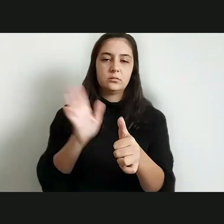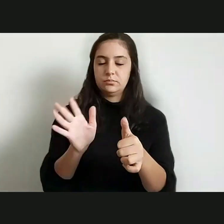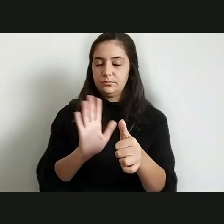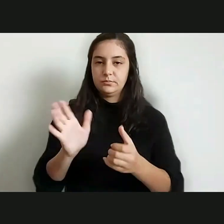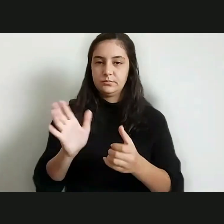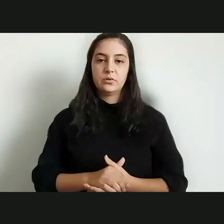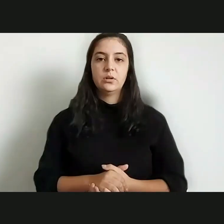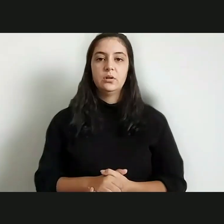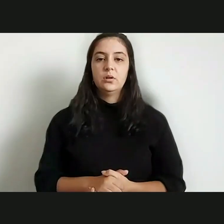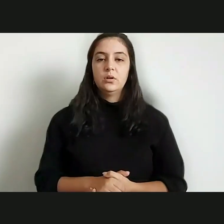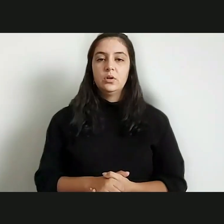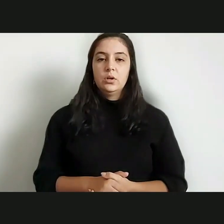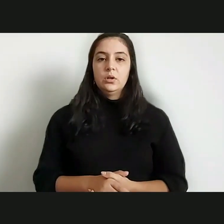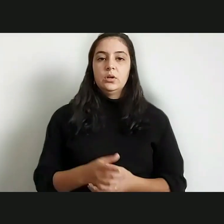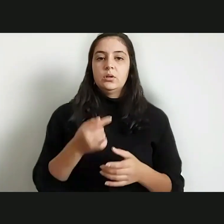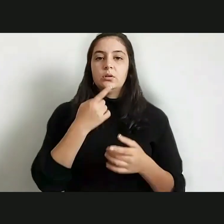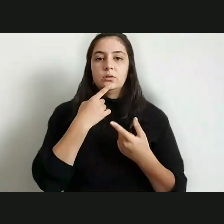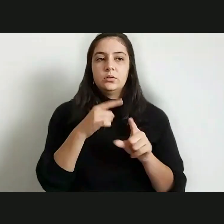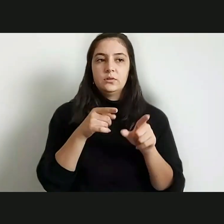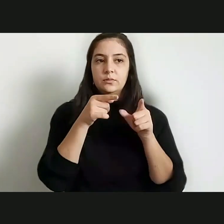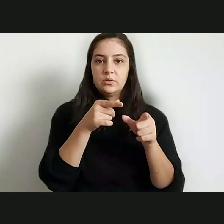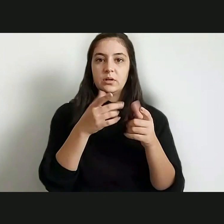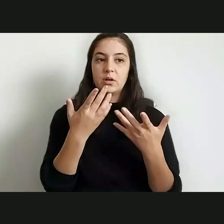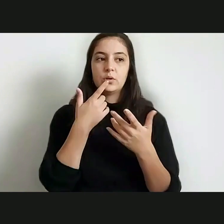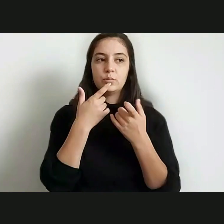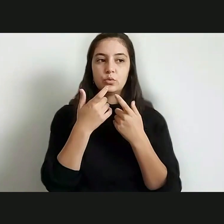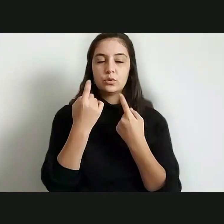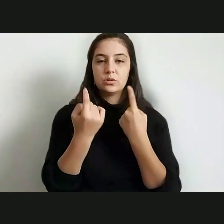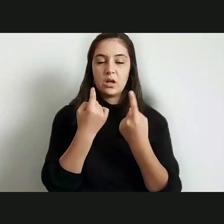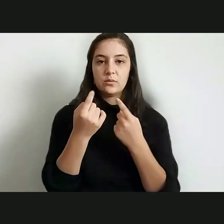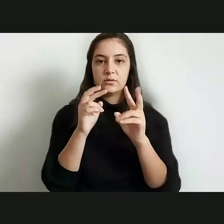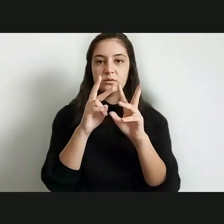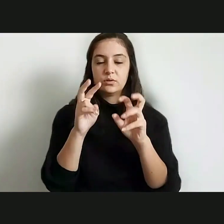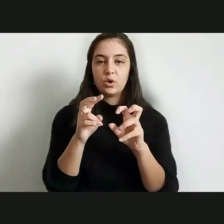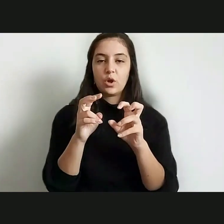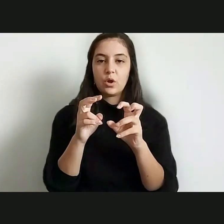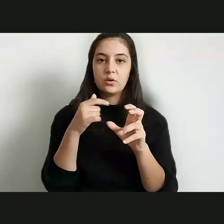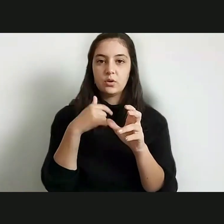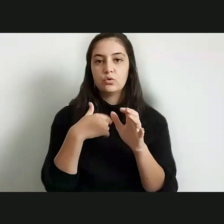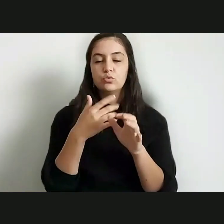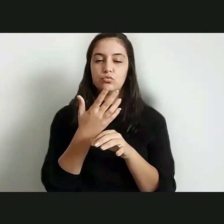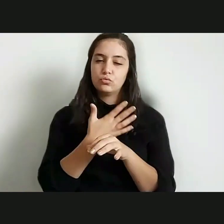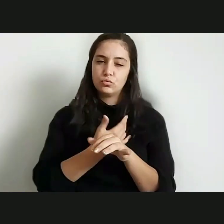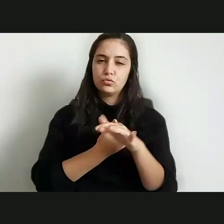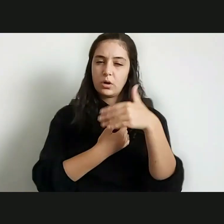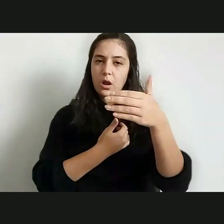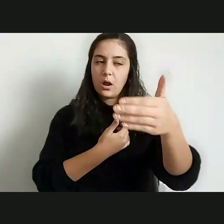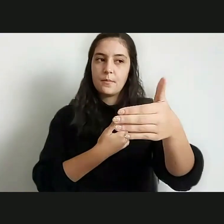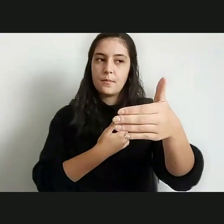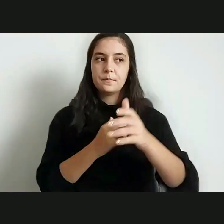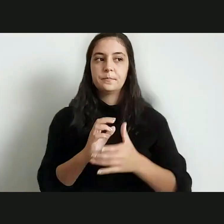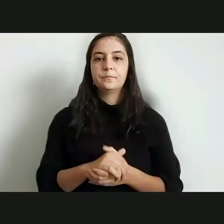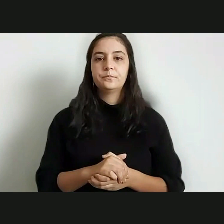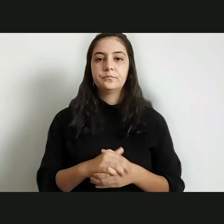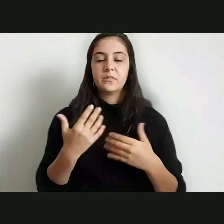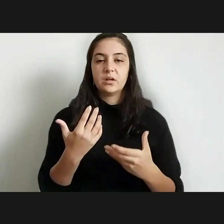Já voltaremos a si, já temos aqui algumas perguntas também sobre o estudo em concreto que eu guardaria mais para a frente. Passava agora